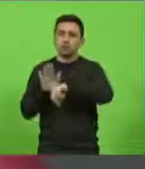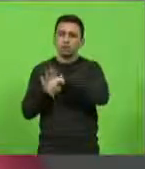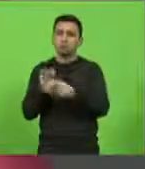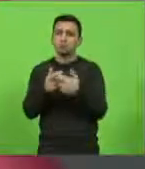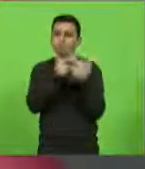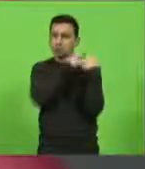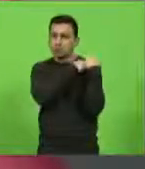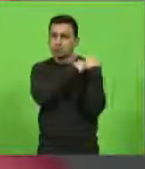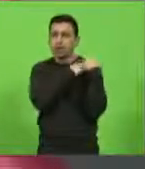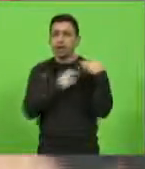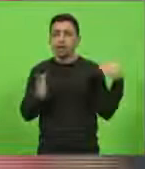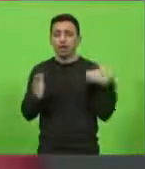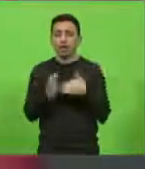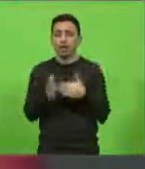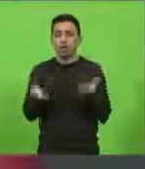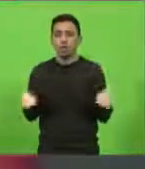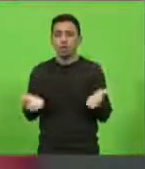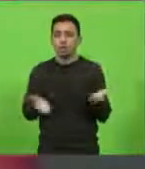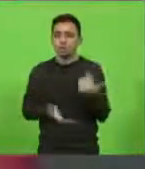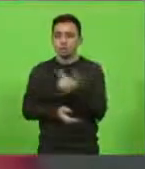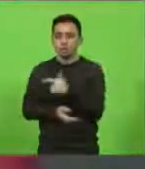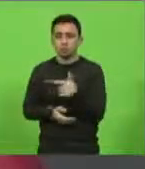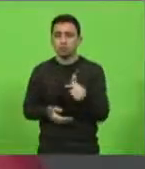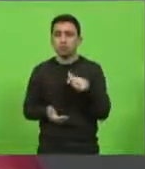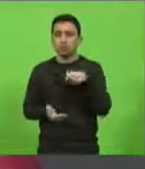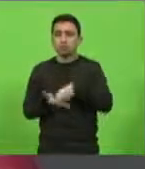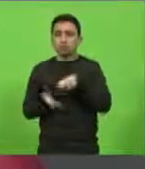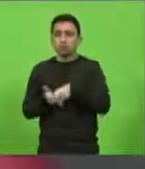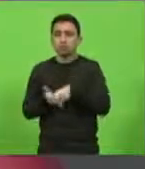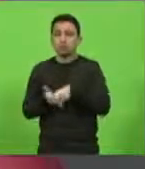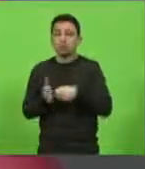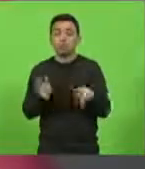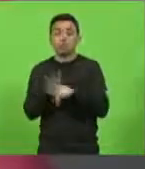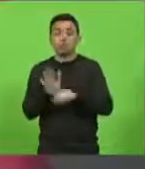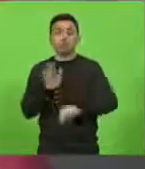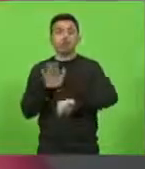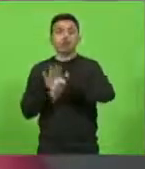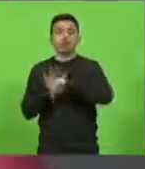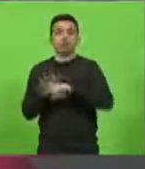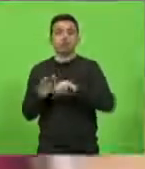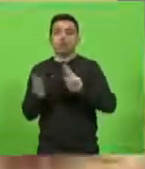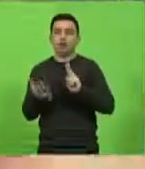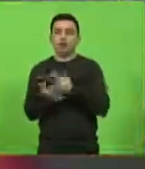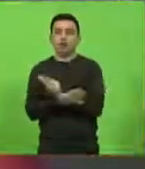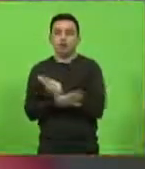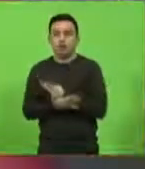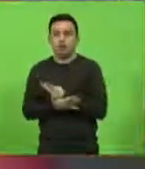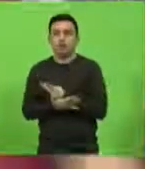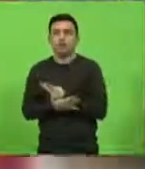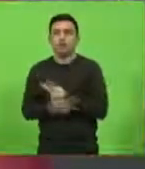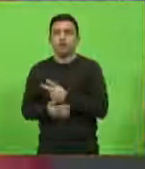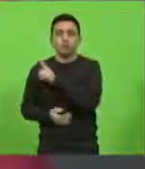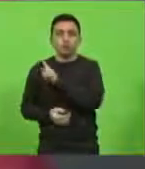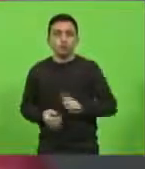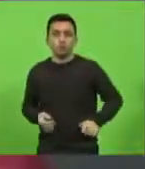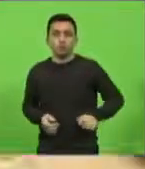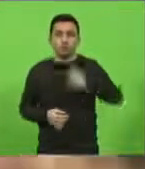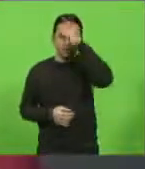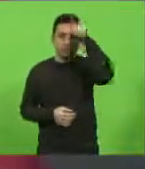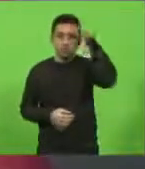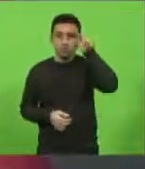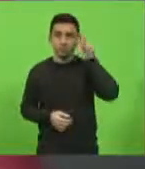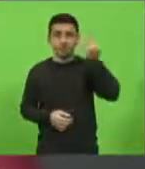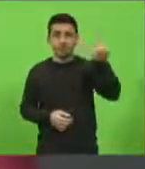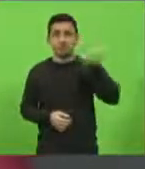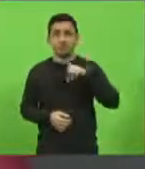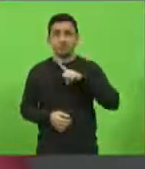mas até o momento não há nenhuma condenação criminal ou improbidade contra Ele o governador do Amazonas por outro lado